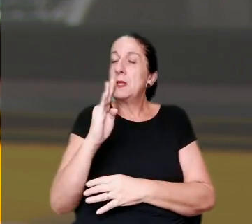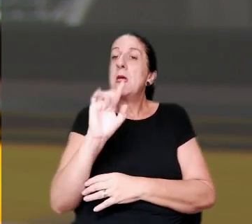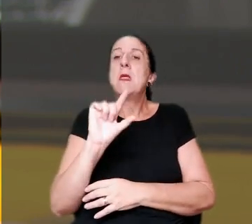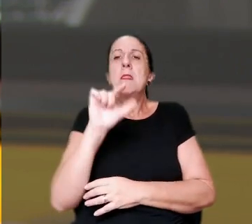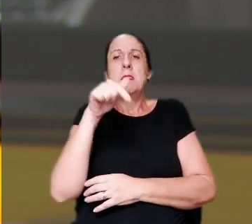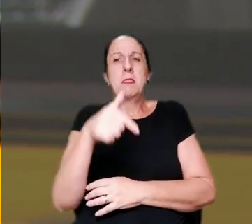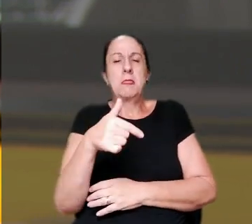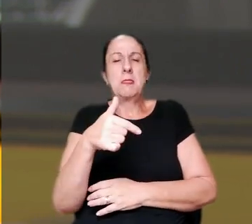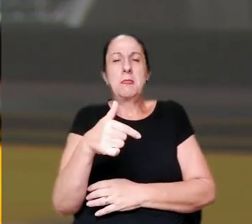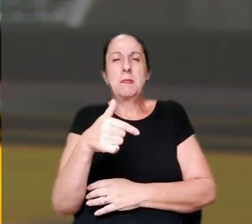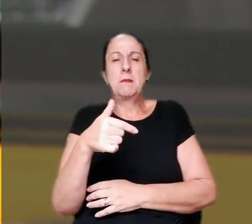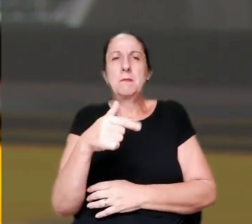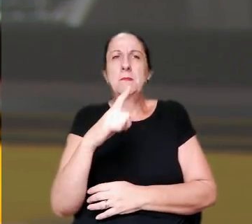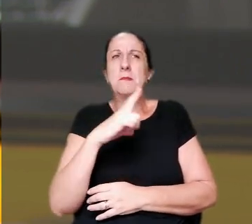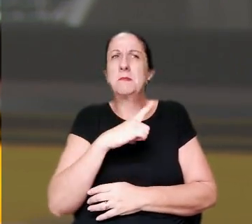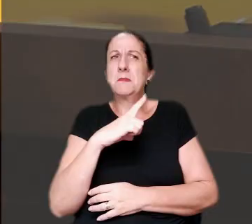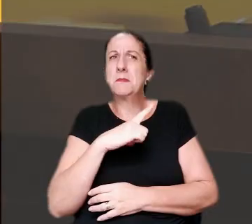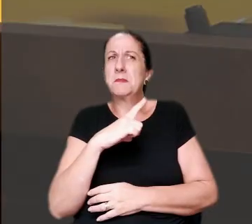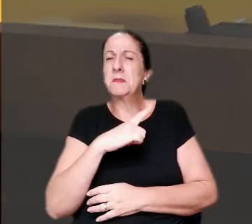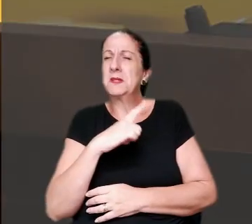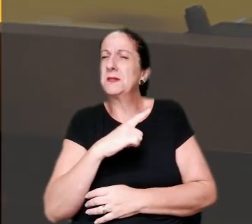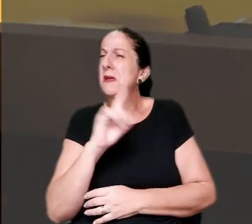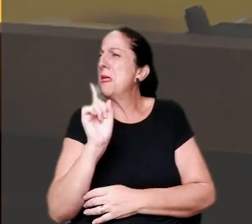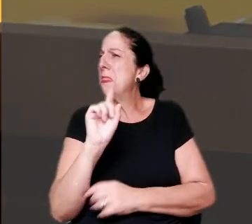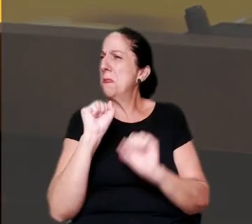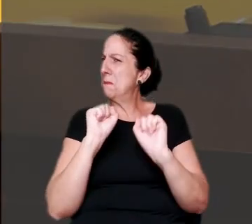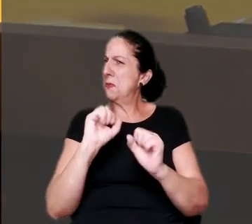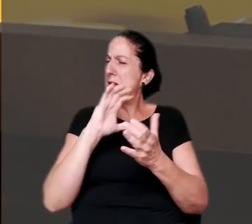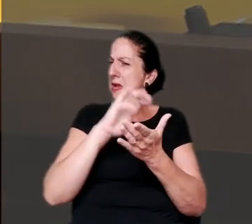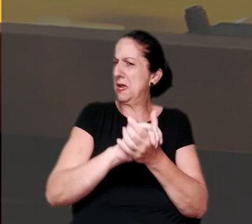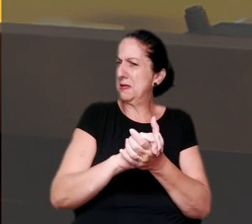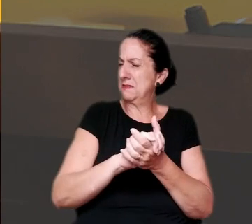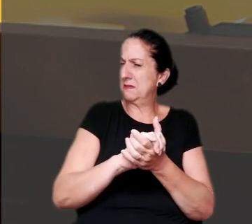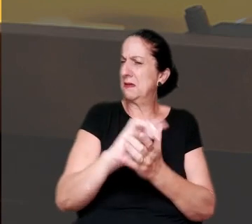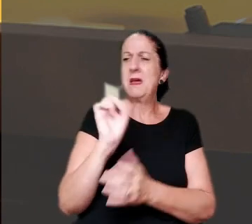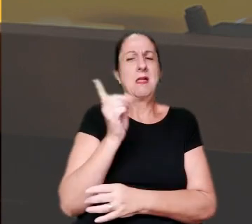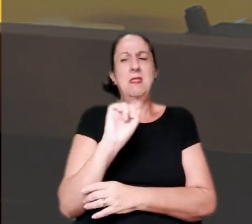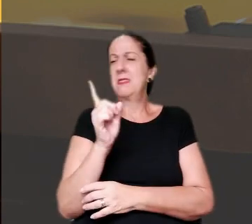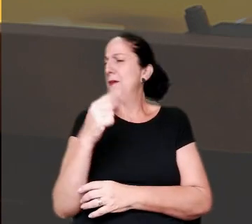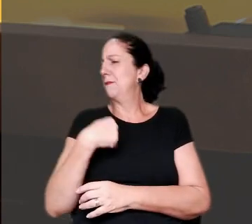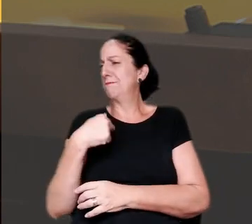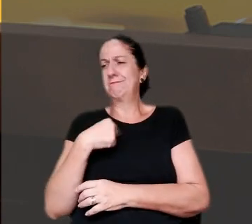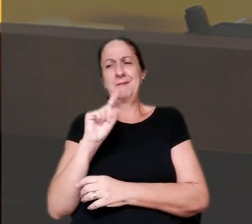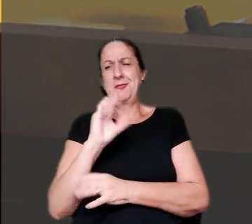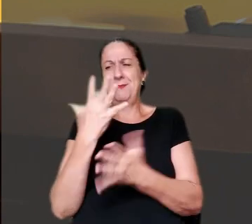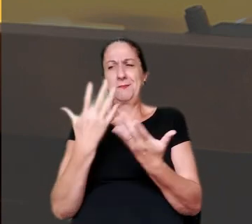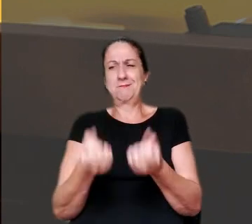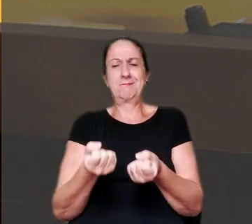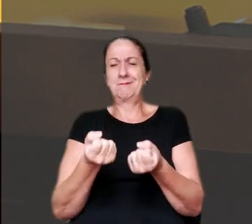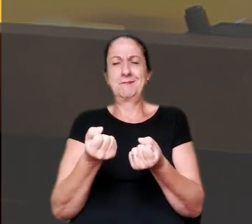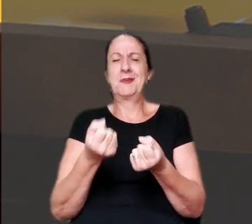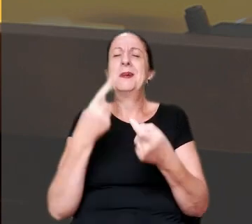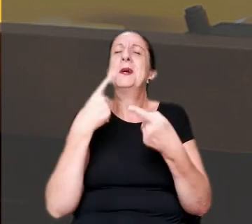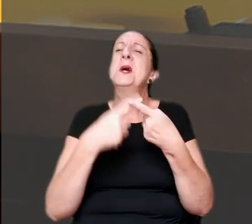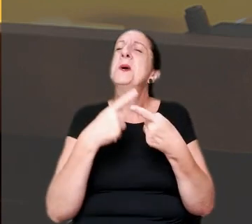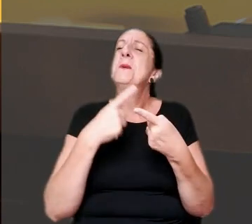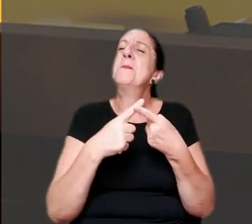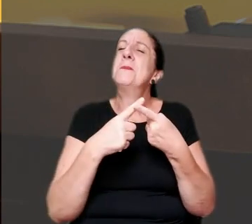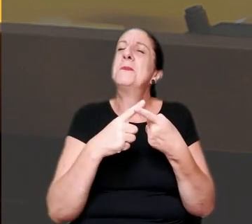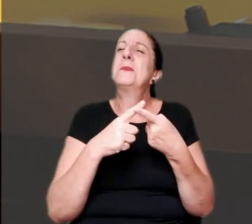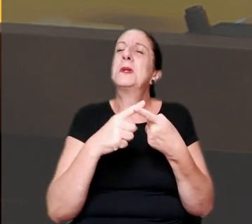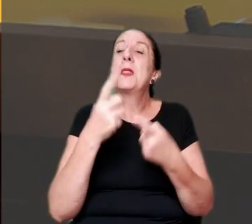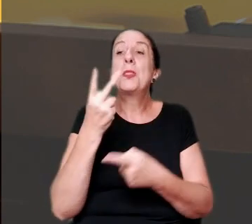negócio. Mas depois, quando eu soube realmente que havia aquele problema do celibato, eu disse, não vai dar para mim,